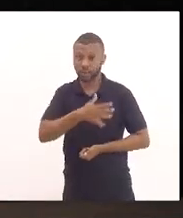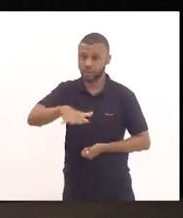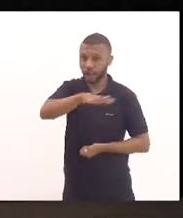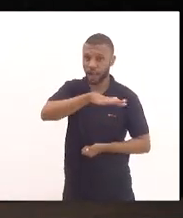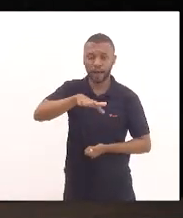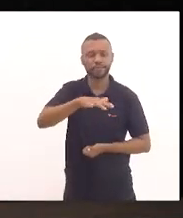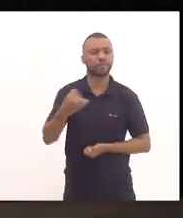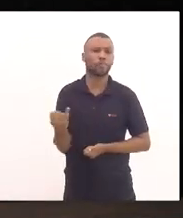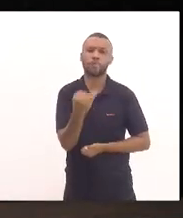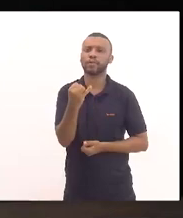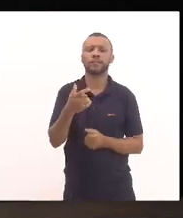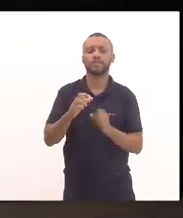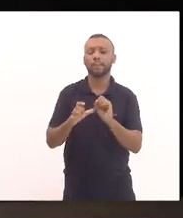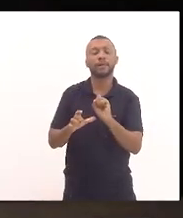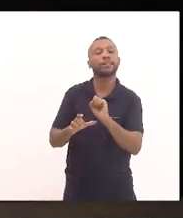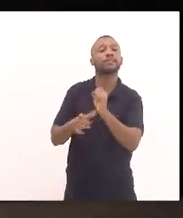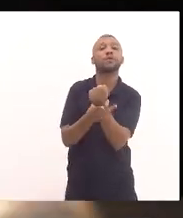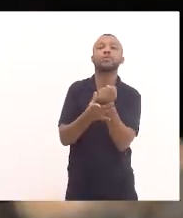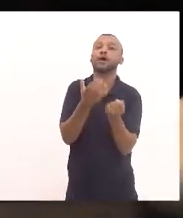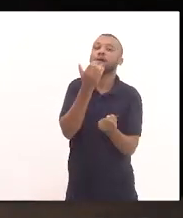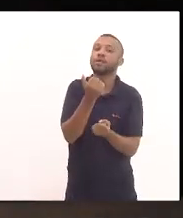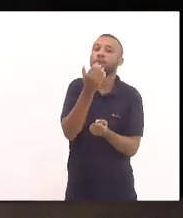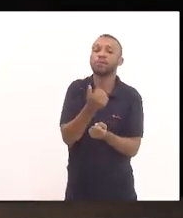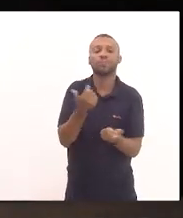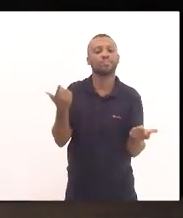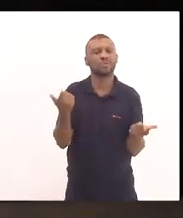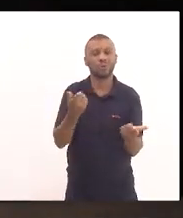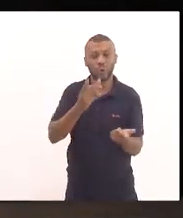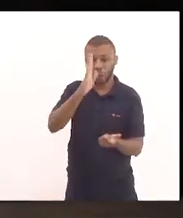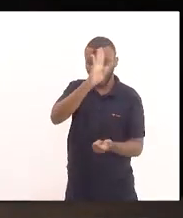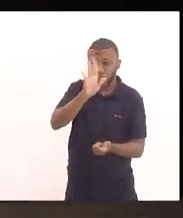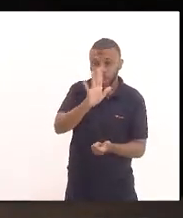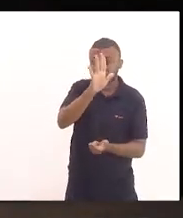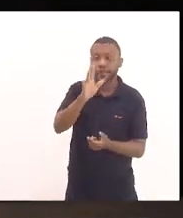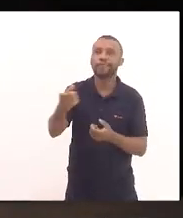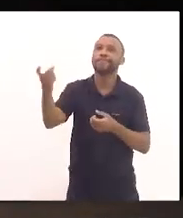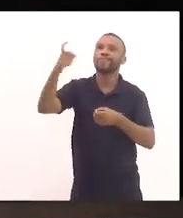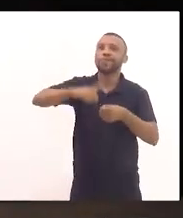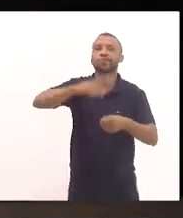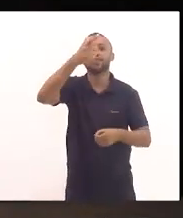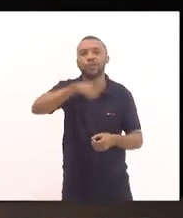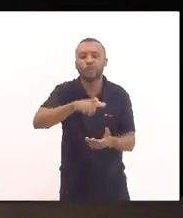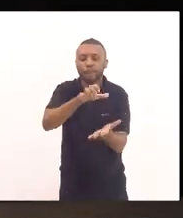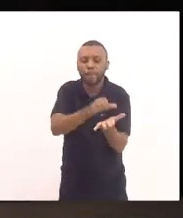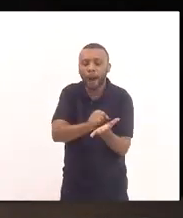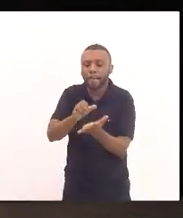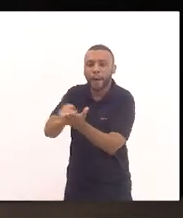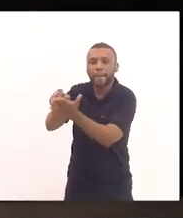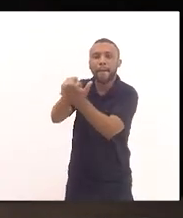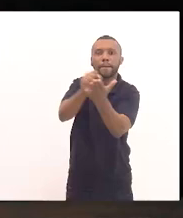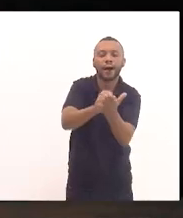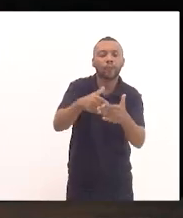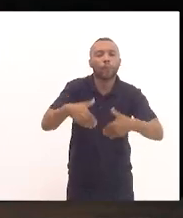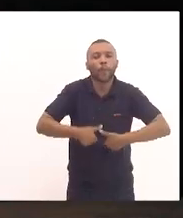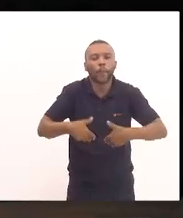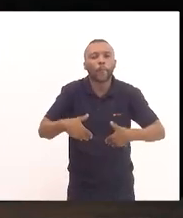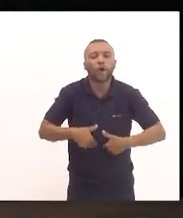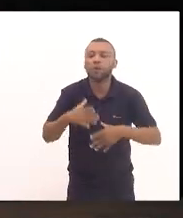segurança alimentar, num país que volta para o mapa da fome, com mais de 33 milhões de pessoas com